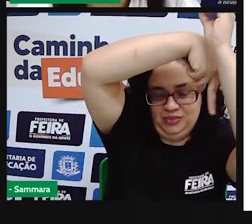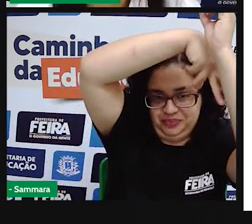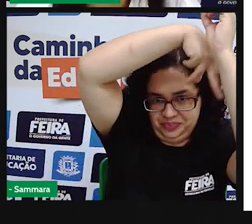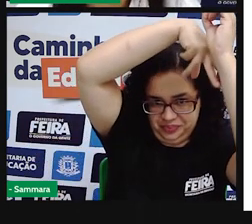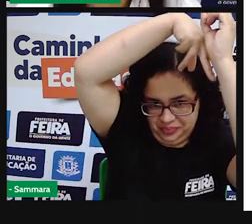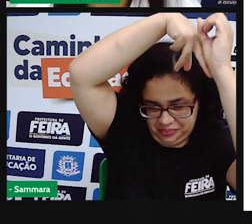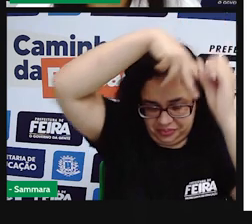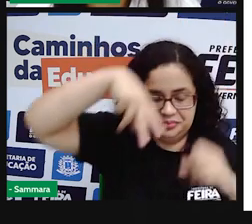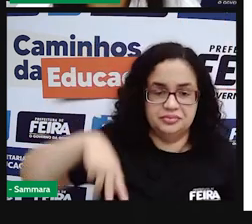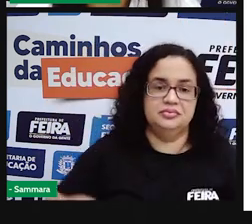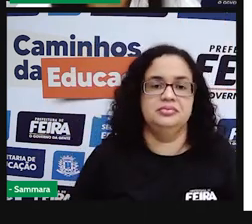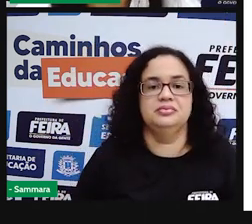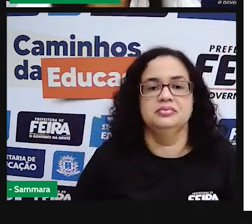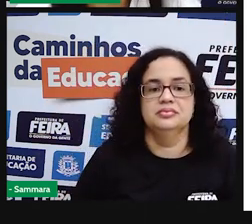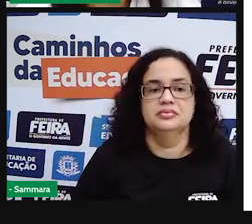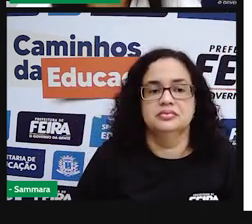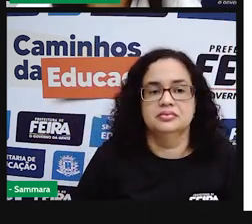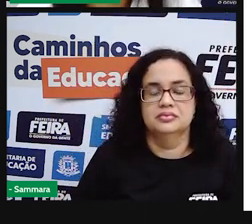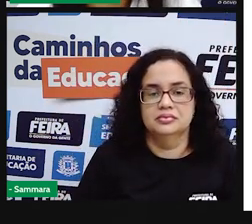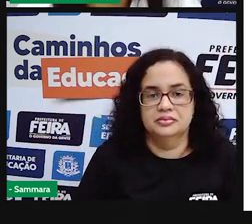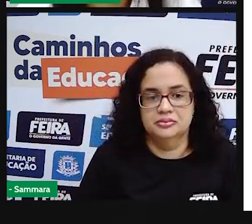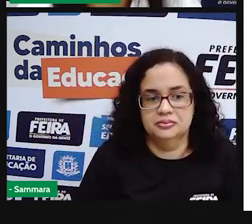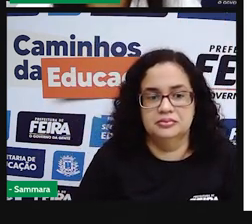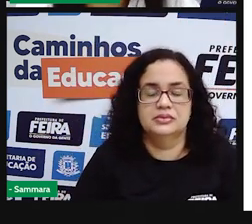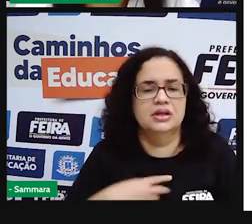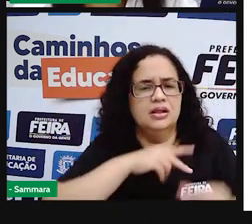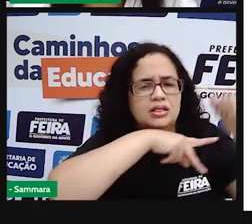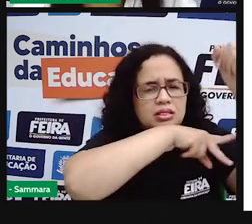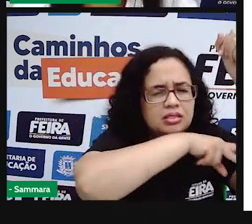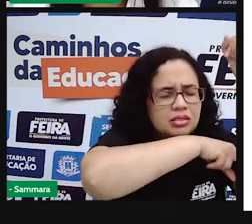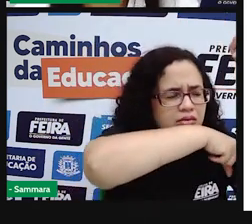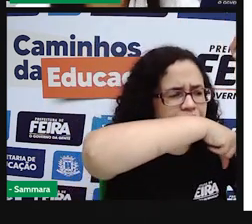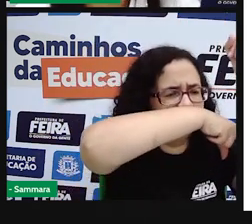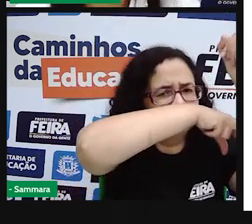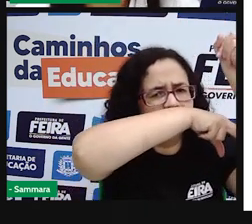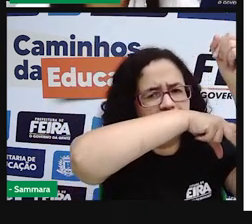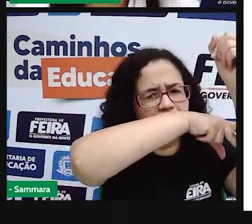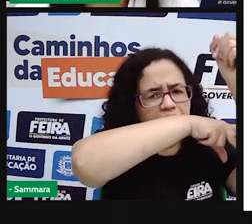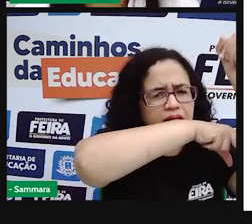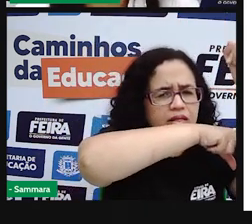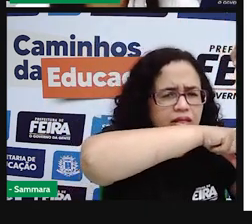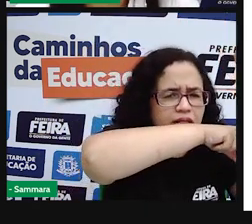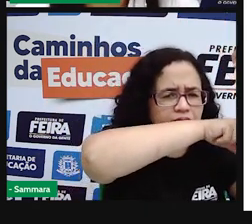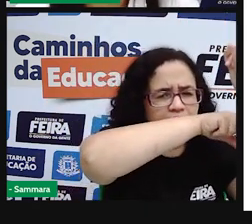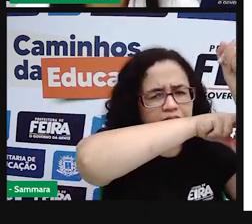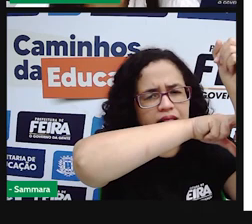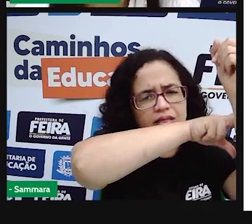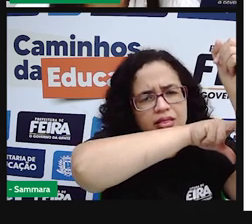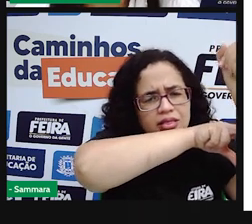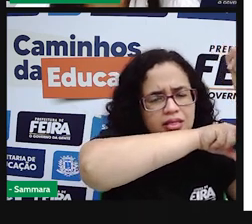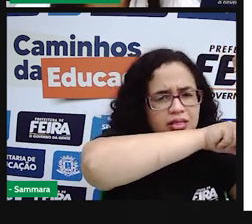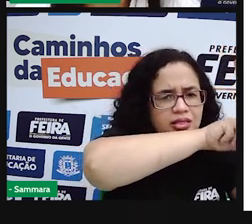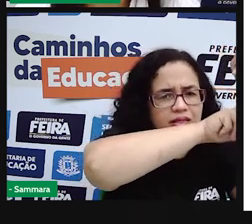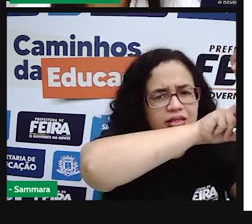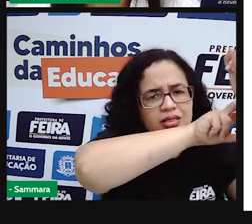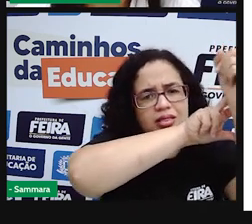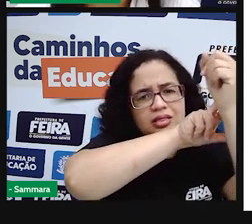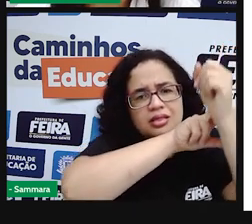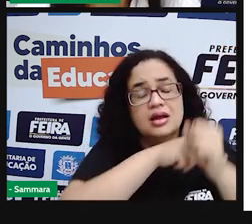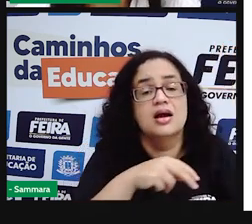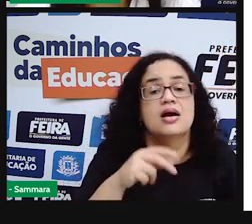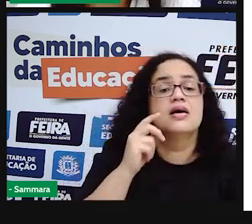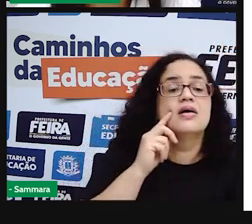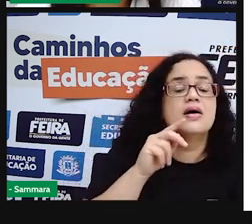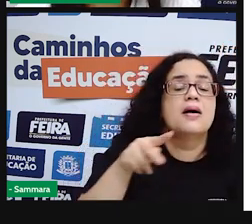Zé Lelé tenta, tenta e tenta subir no pau de sebo. E São Pedro